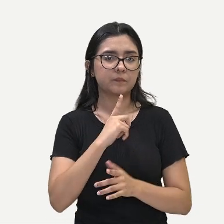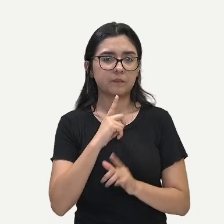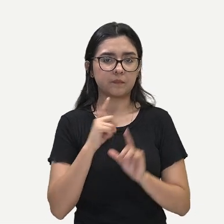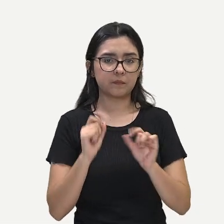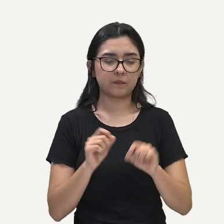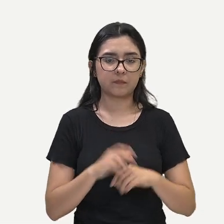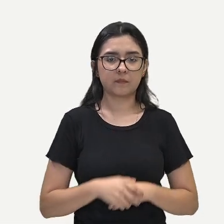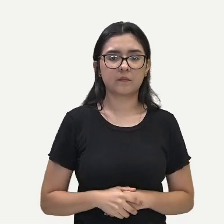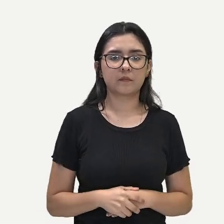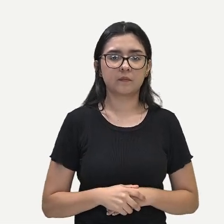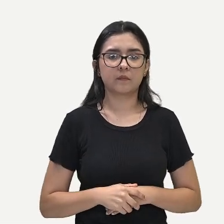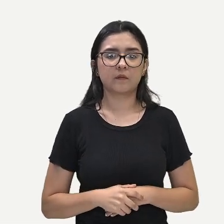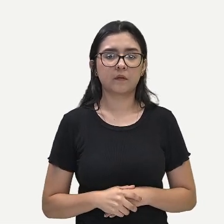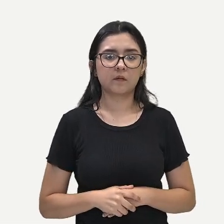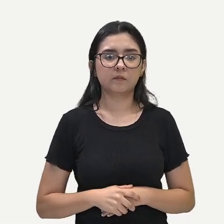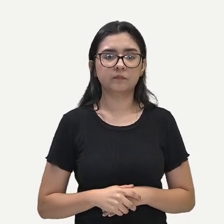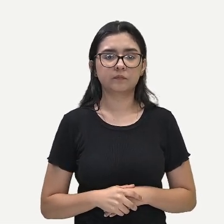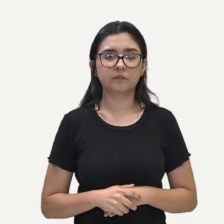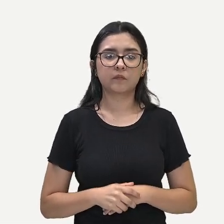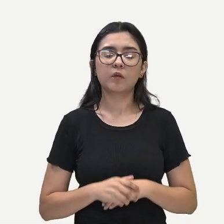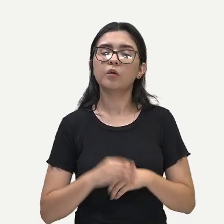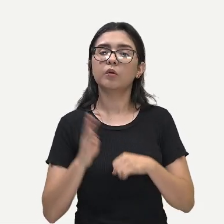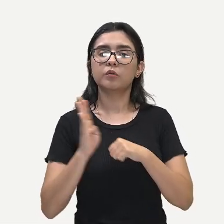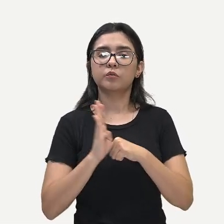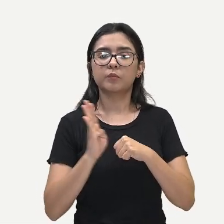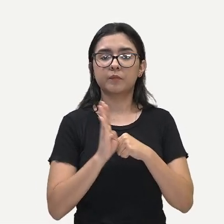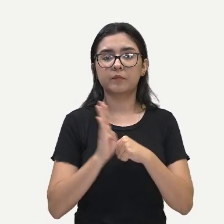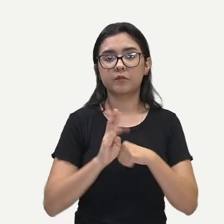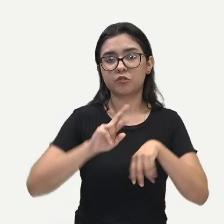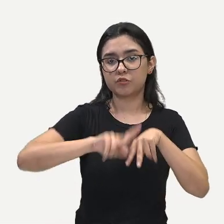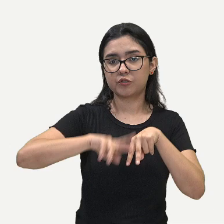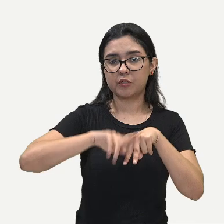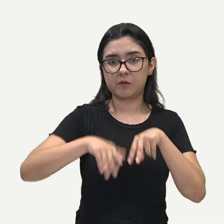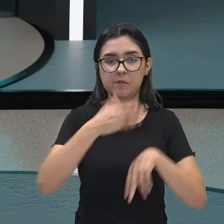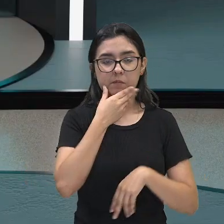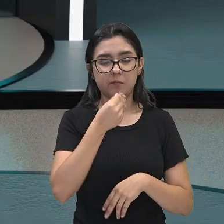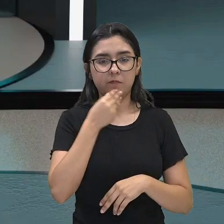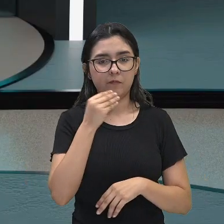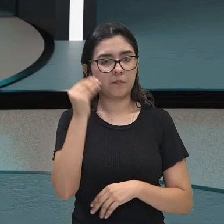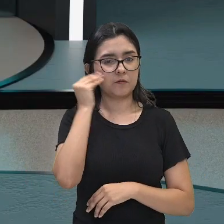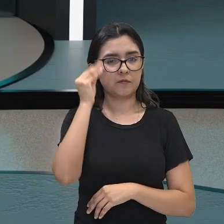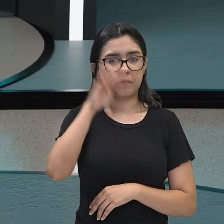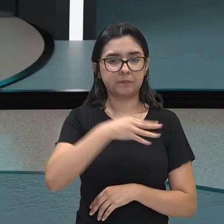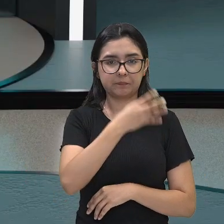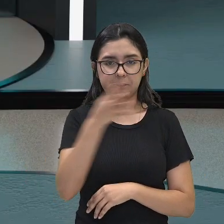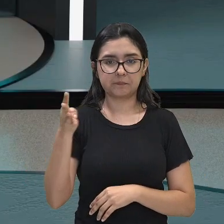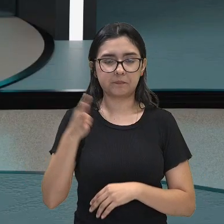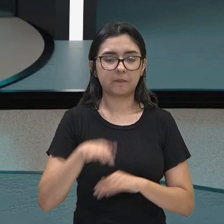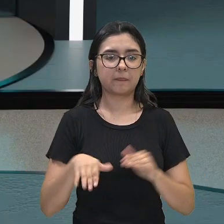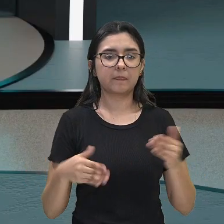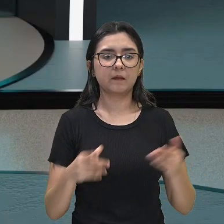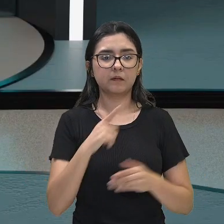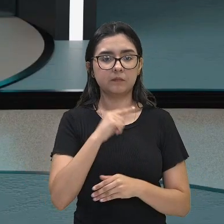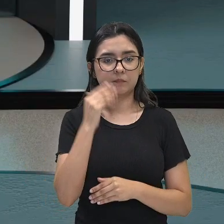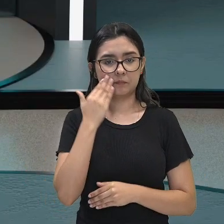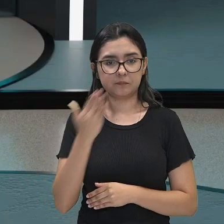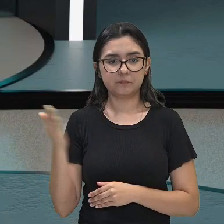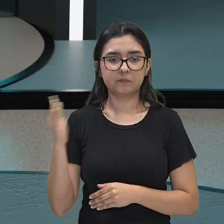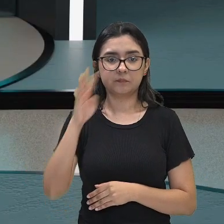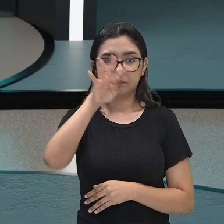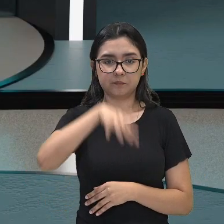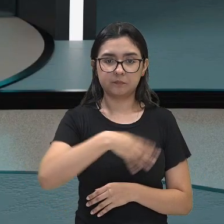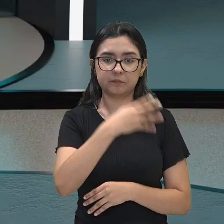um substantivo masculino. Vamos observar aqui a tabelinha. Então, nós temos aqui